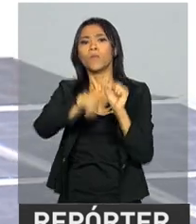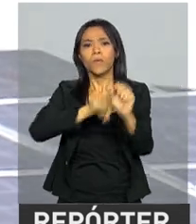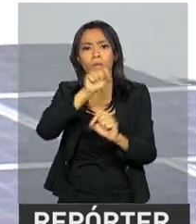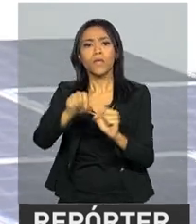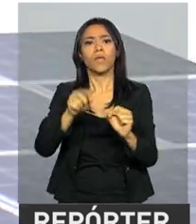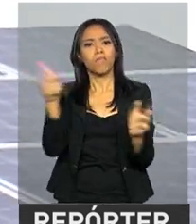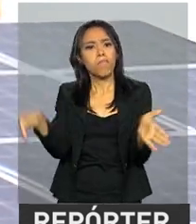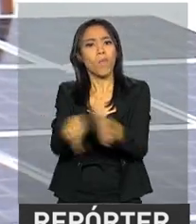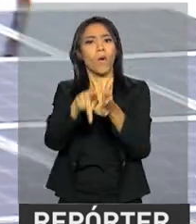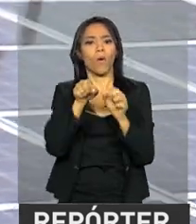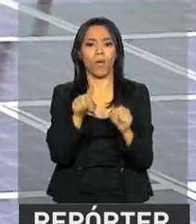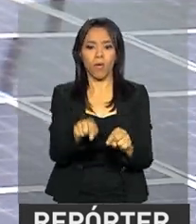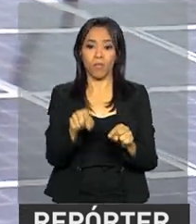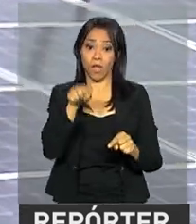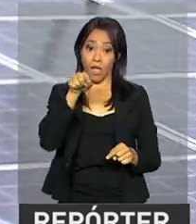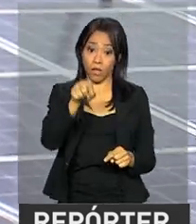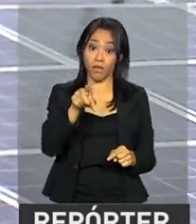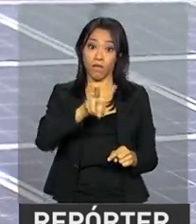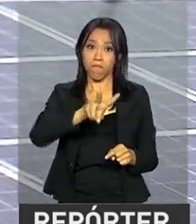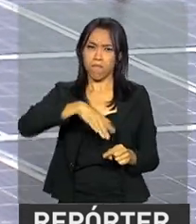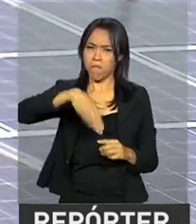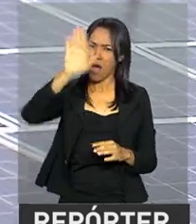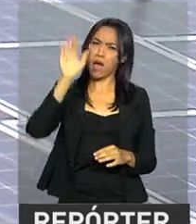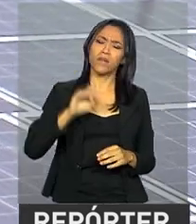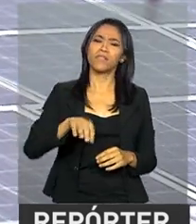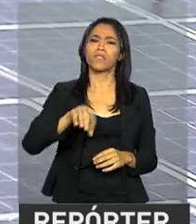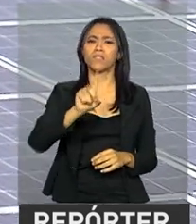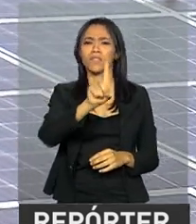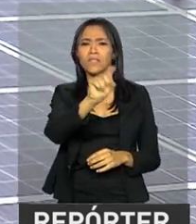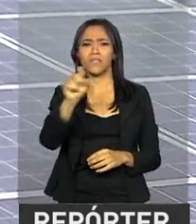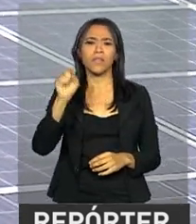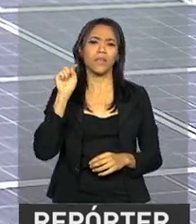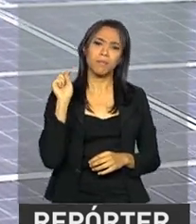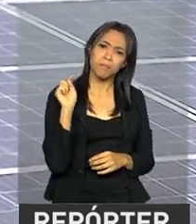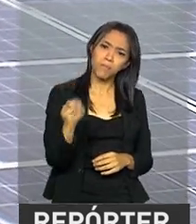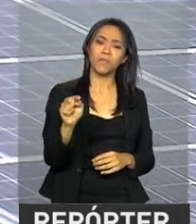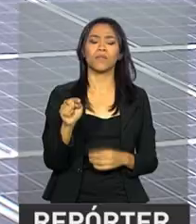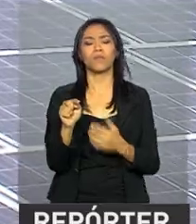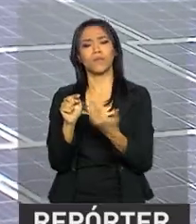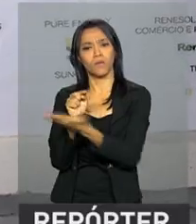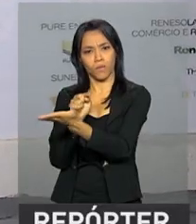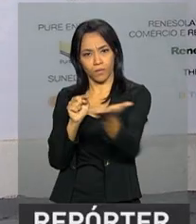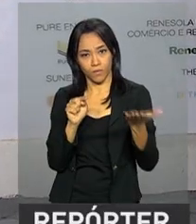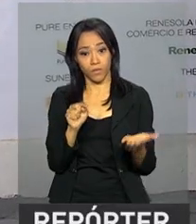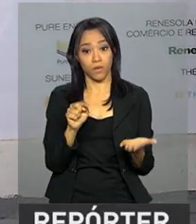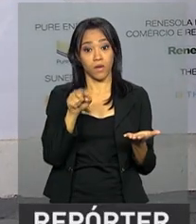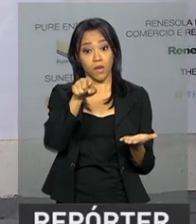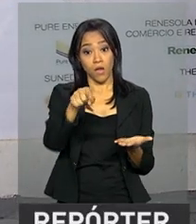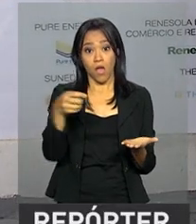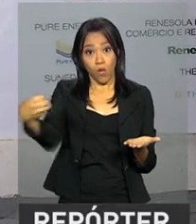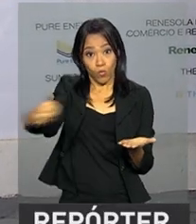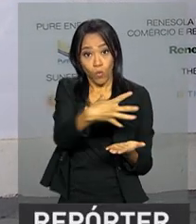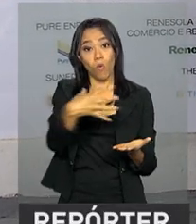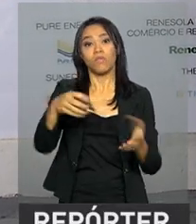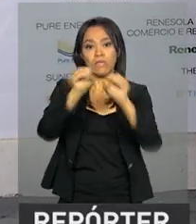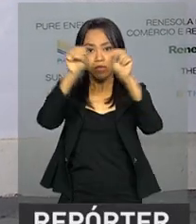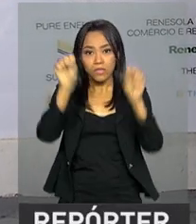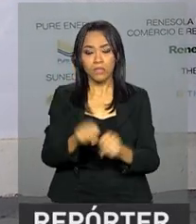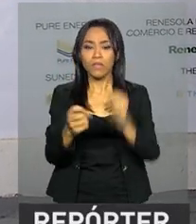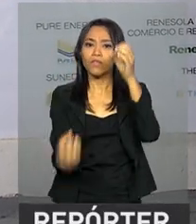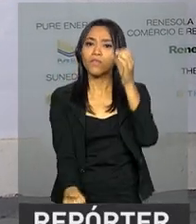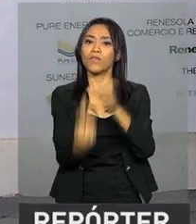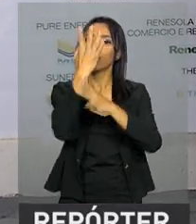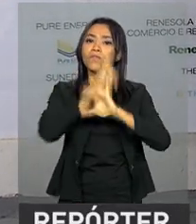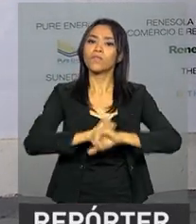própria aqui serão gerados mais de 100.000 kW de energia o novo sistema foi inaugurado